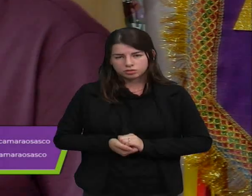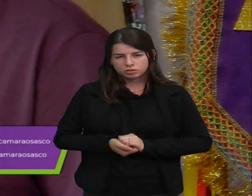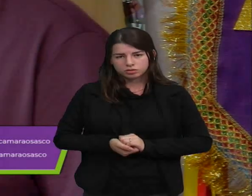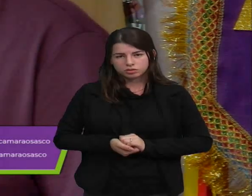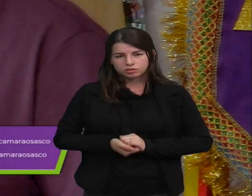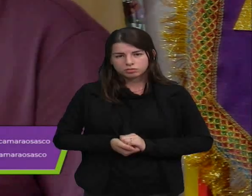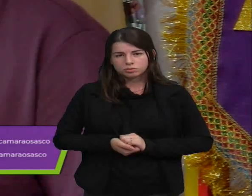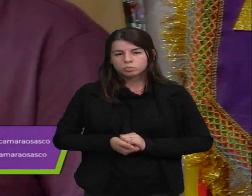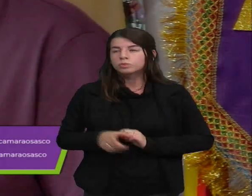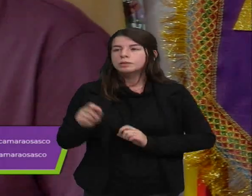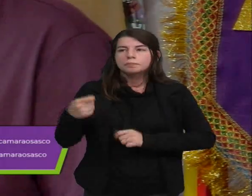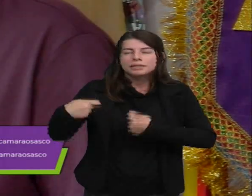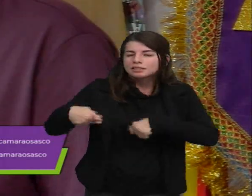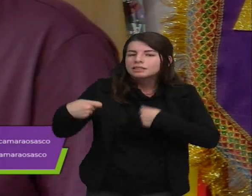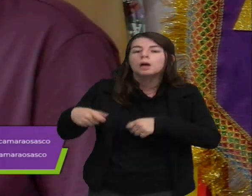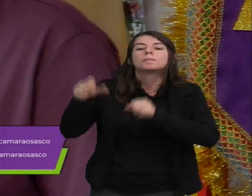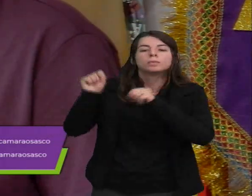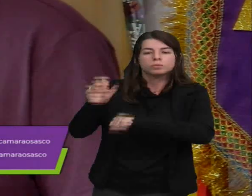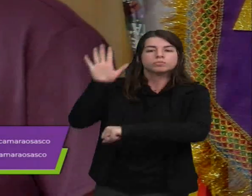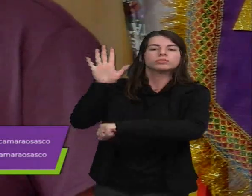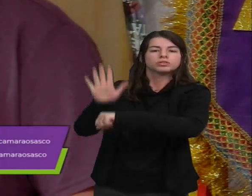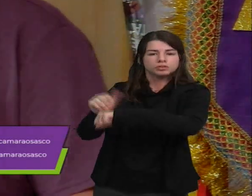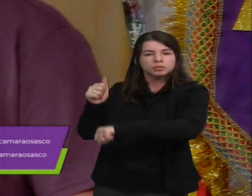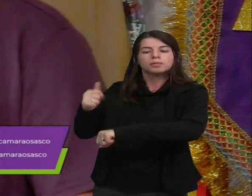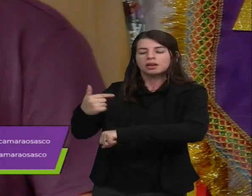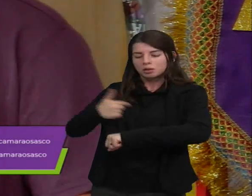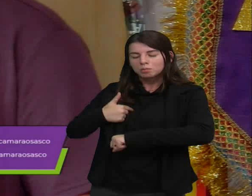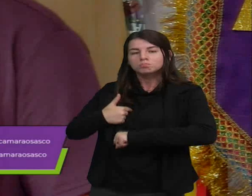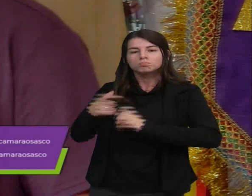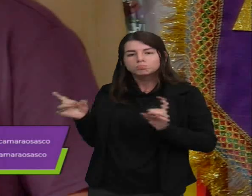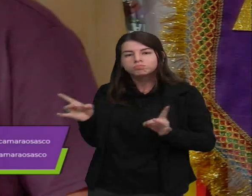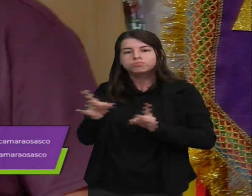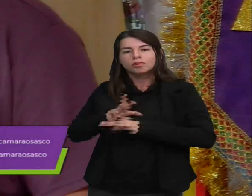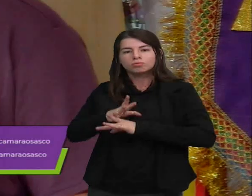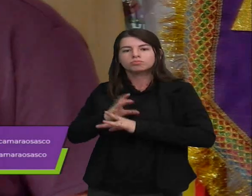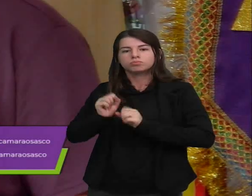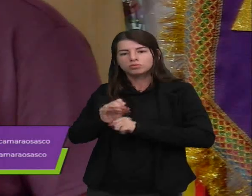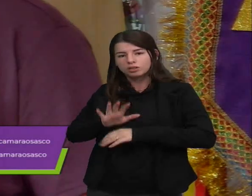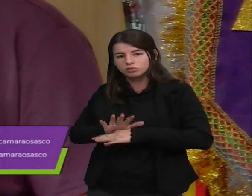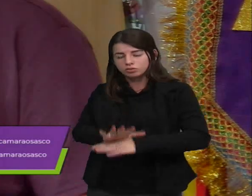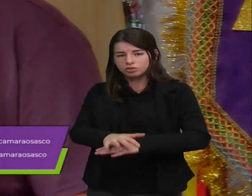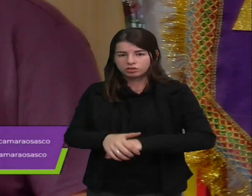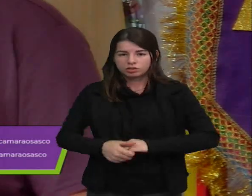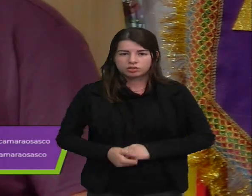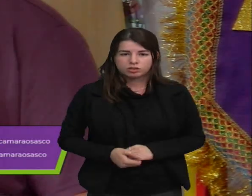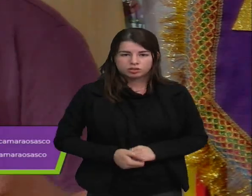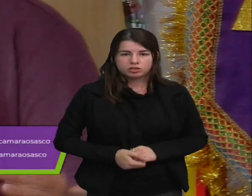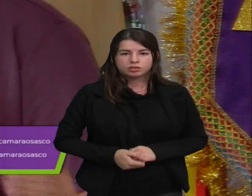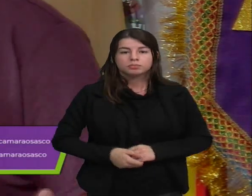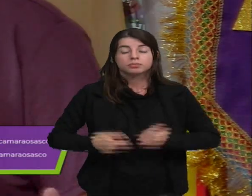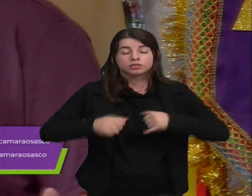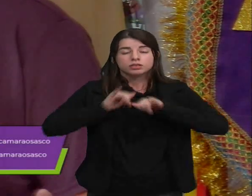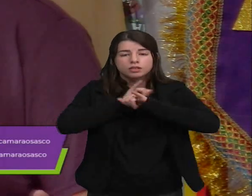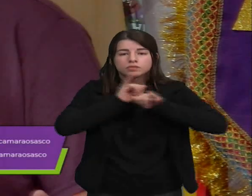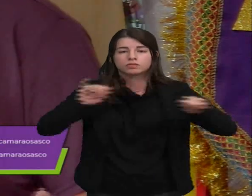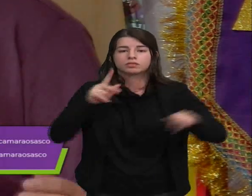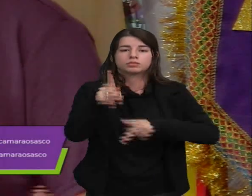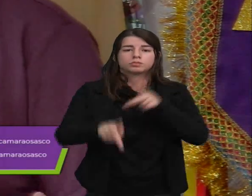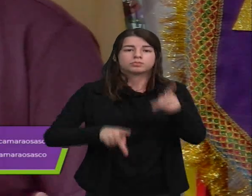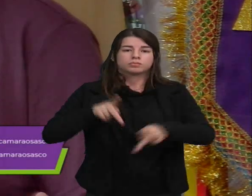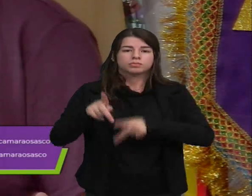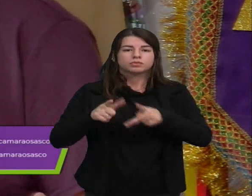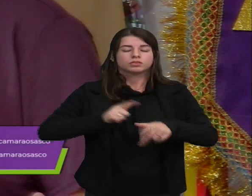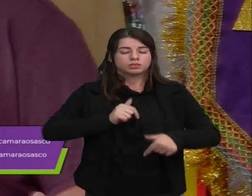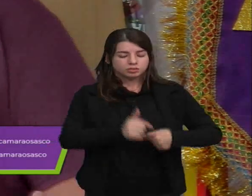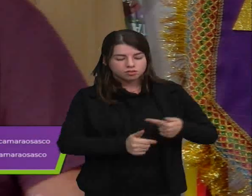para o que for necessário estamos lá à disposição e vamos conscientizar a população vamos